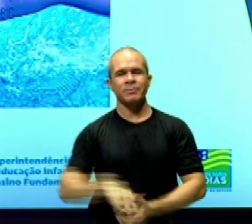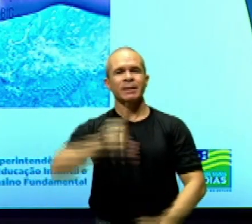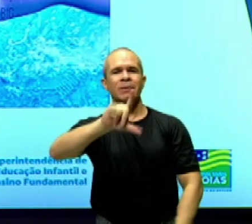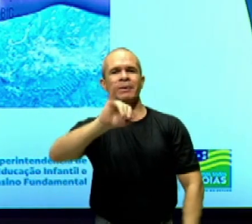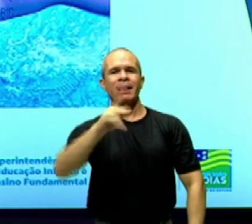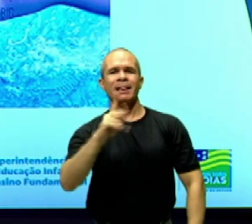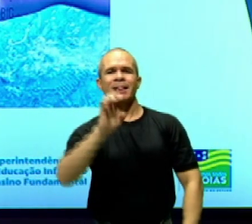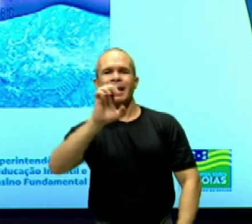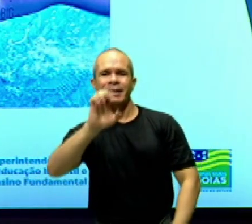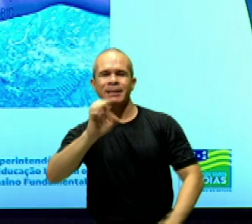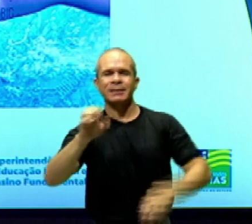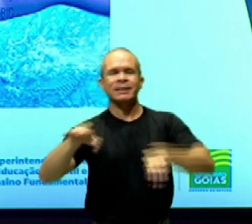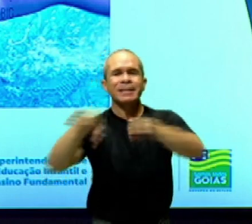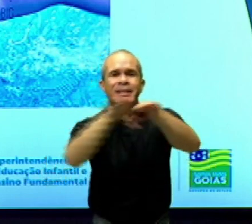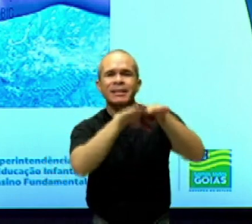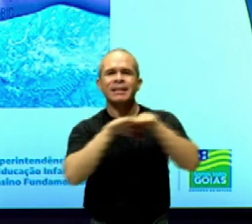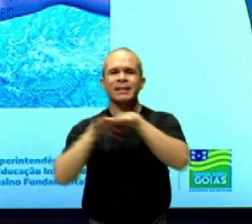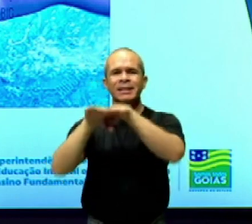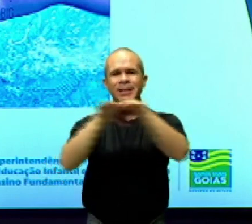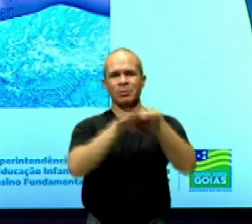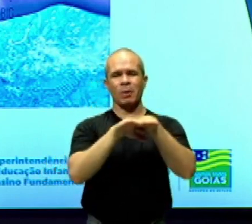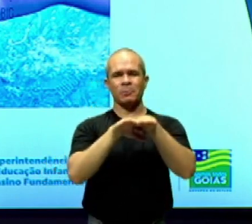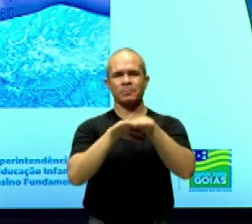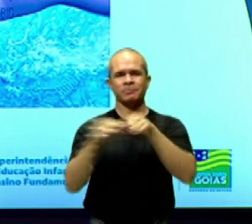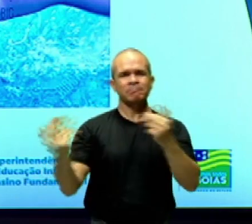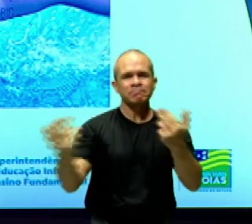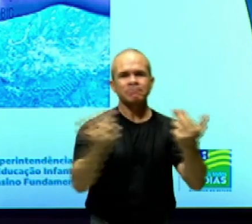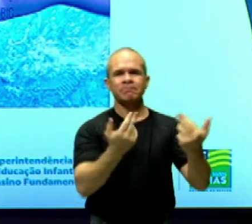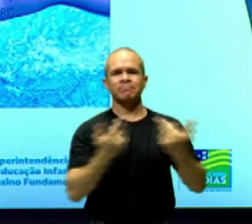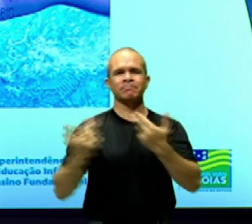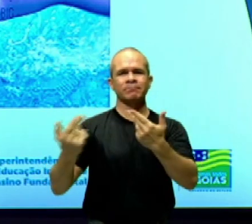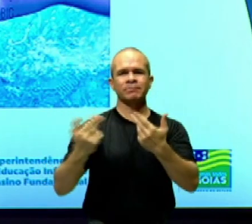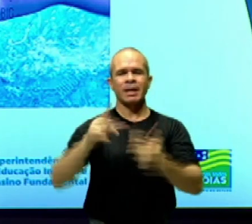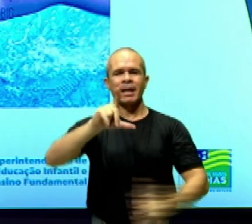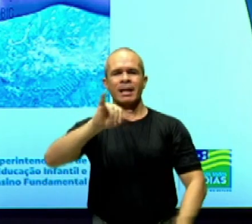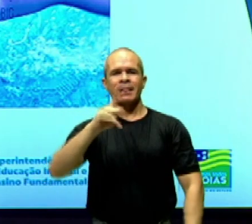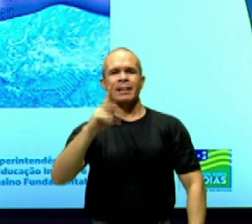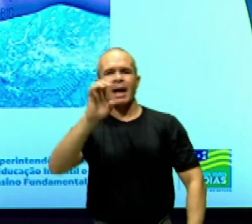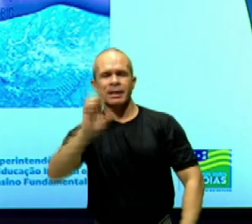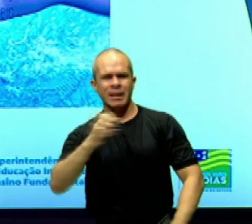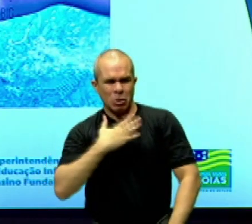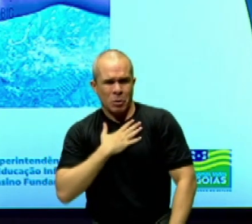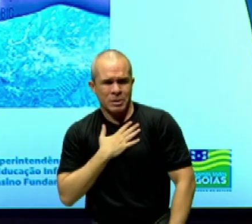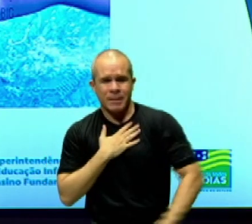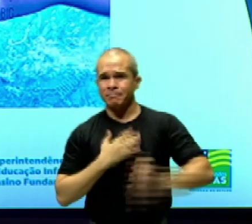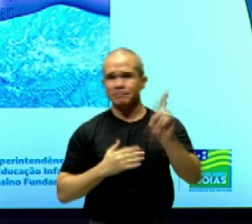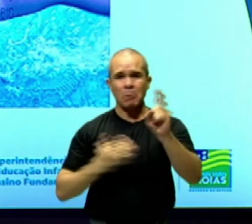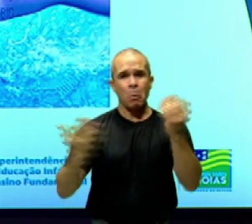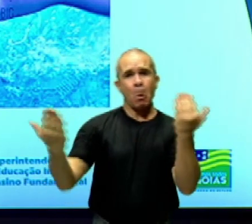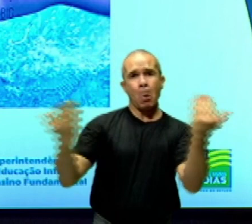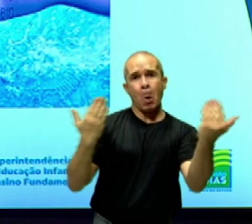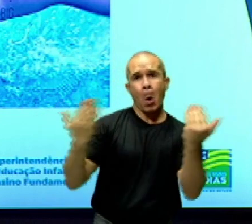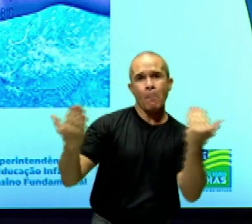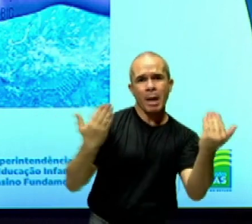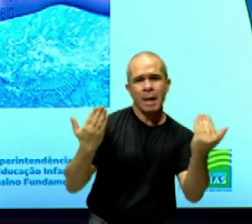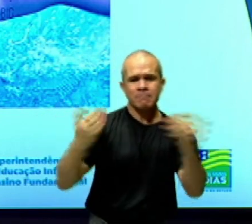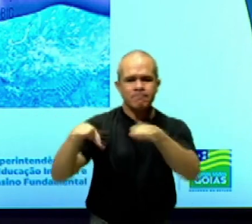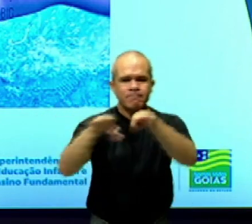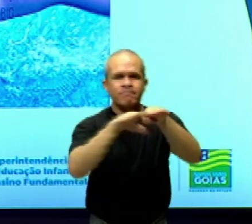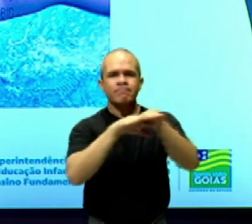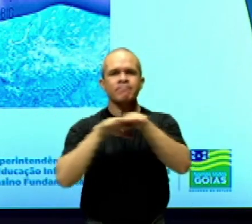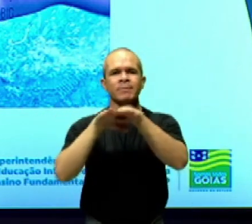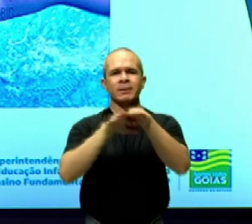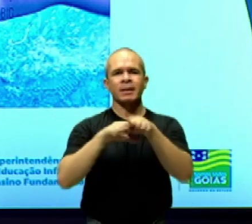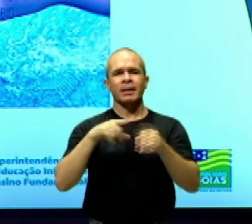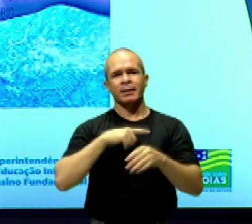fish. Vira a diferença? Esse like aqui não é gostar, ele é o quê? Uma comparação, ele é uma conjunção e está